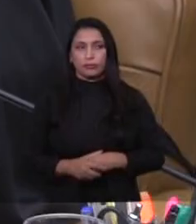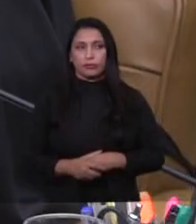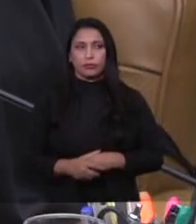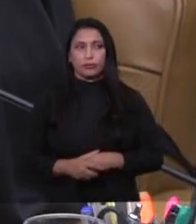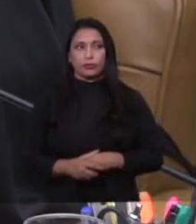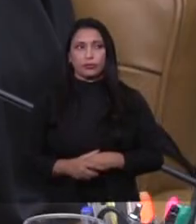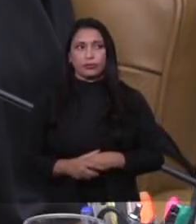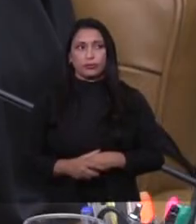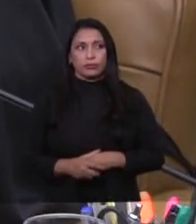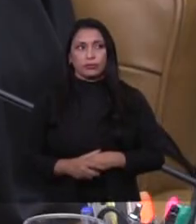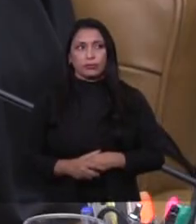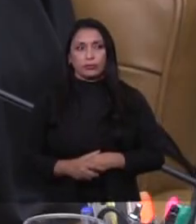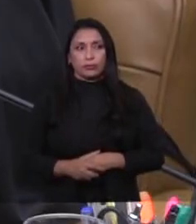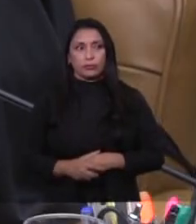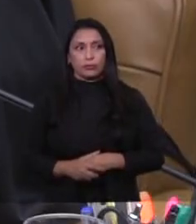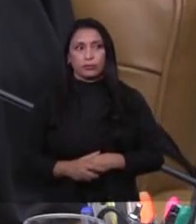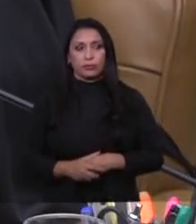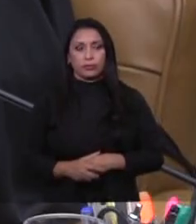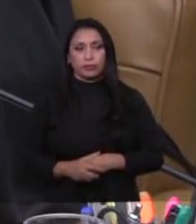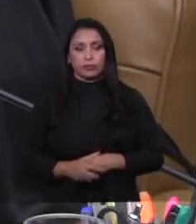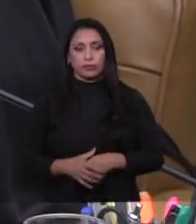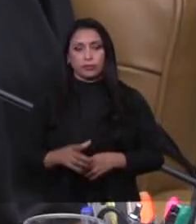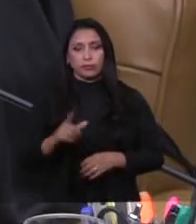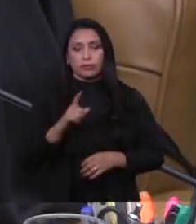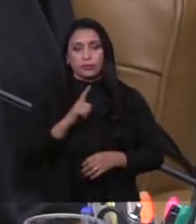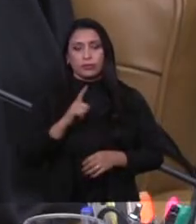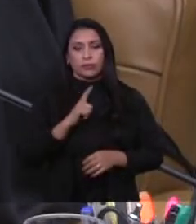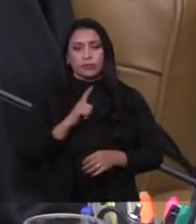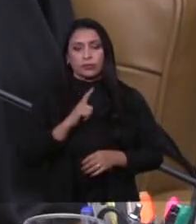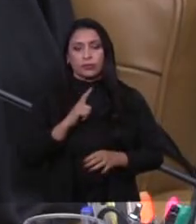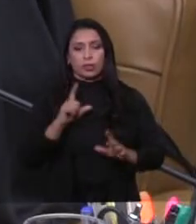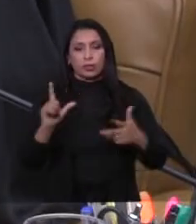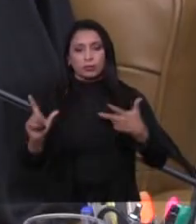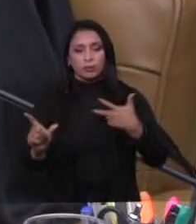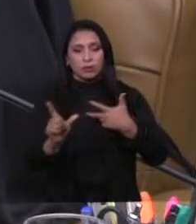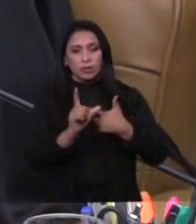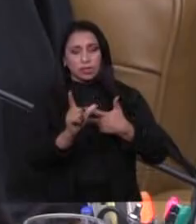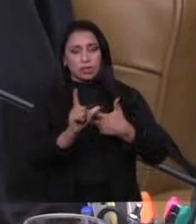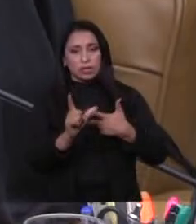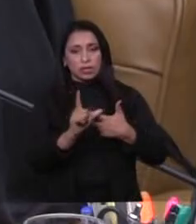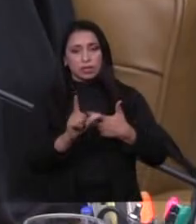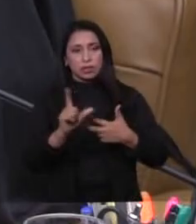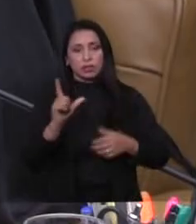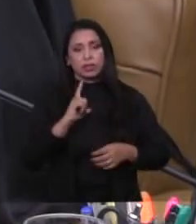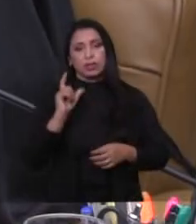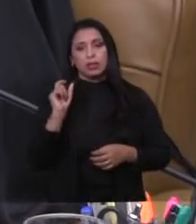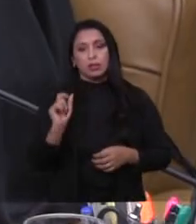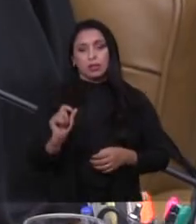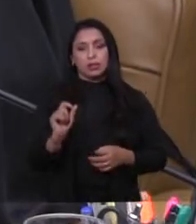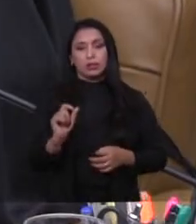prestado quem vota é o ministro André Mendonça, pelo ministro do STF. Policial Legislativo Federal Wallace França de Mello,